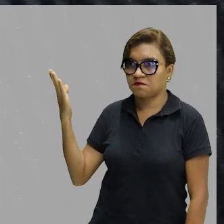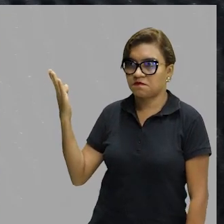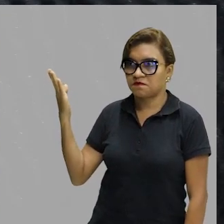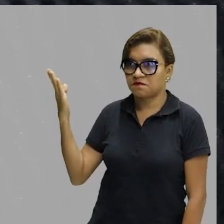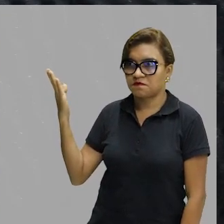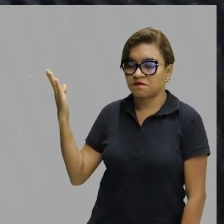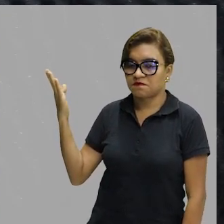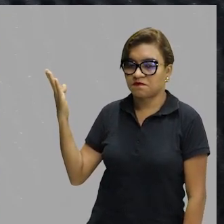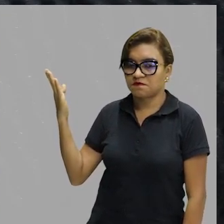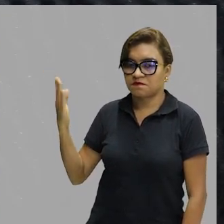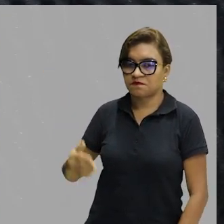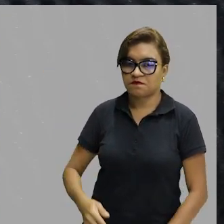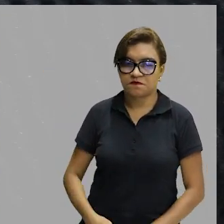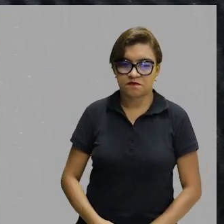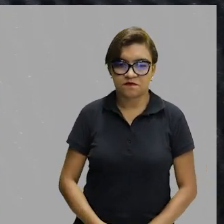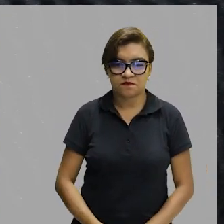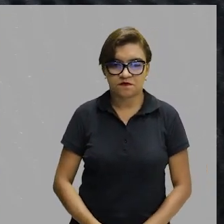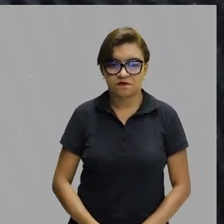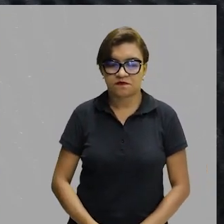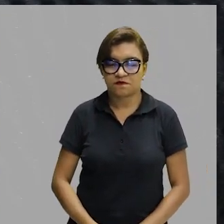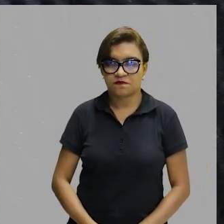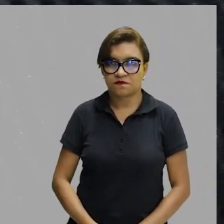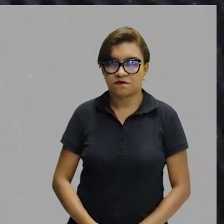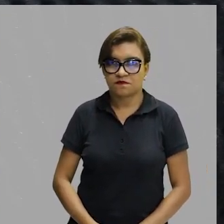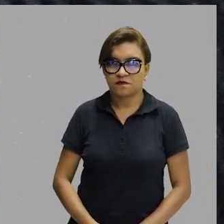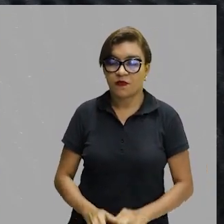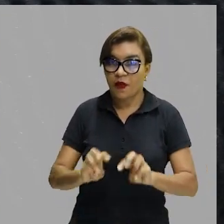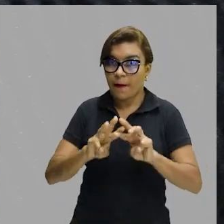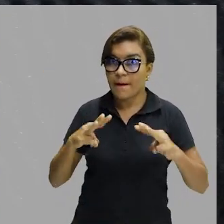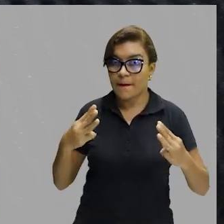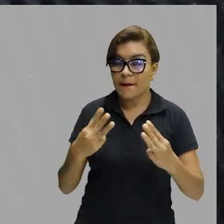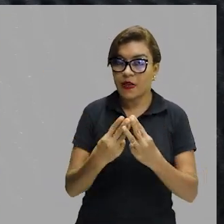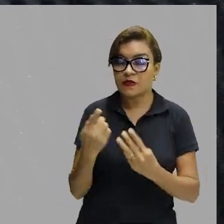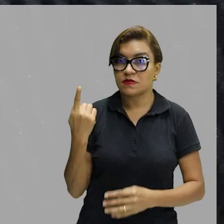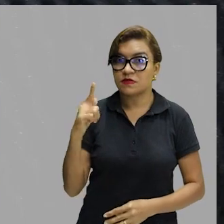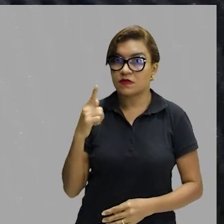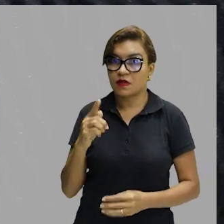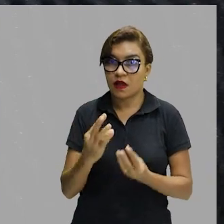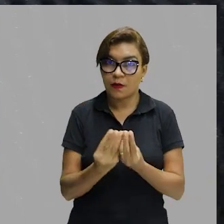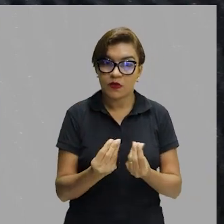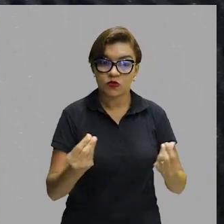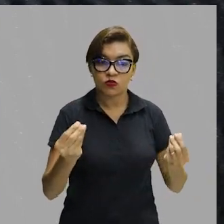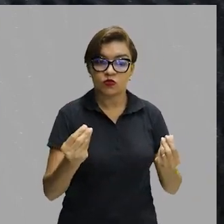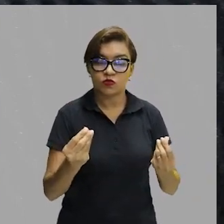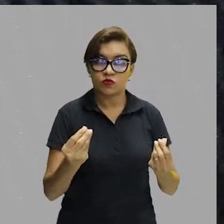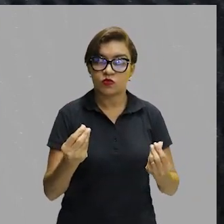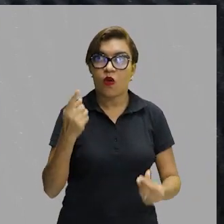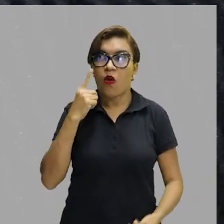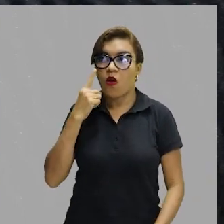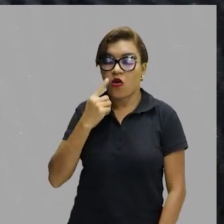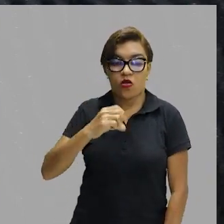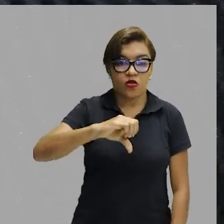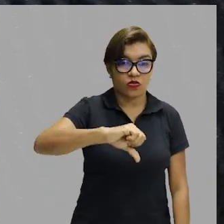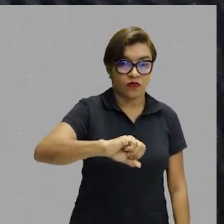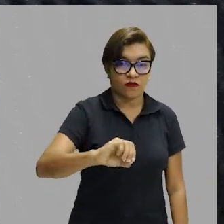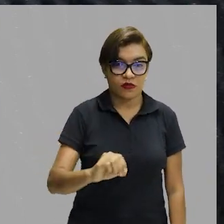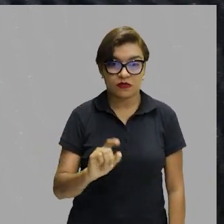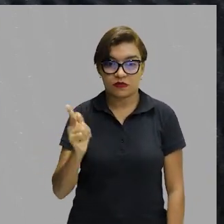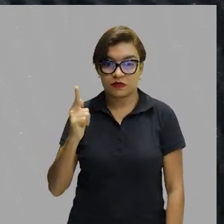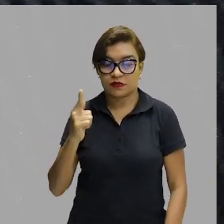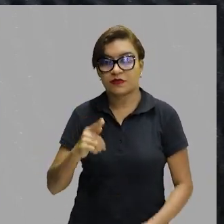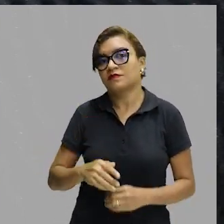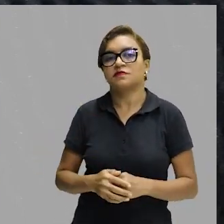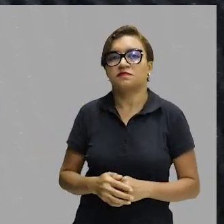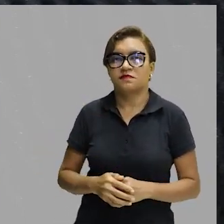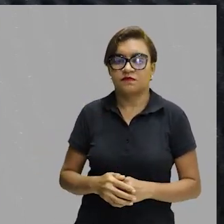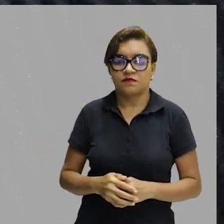1,86 vezes 1.000, vezes massa em gramas do soluto. Olha aqui, turma, ó, 90 gramas.